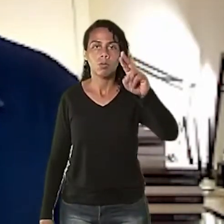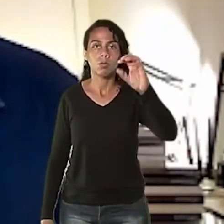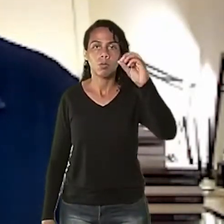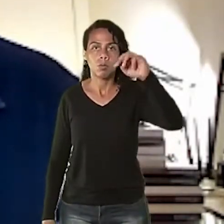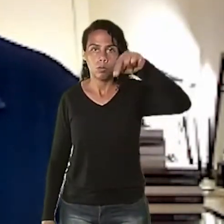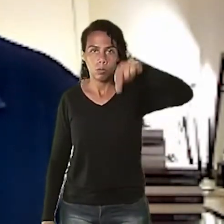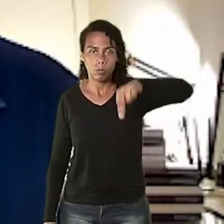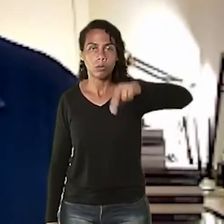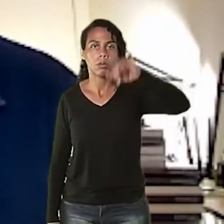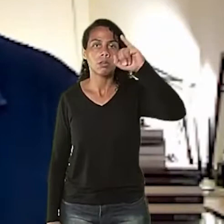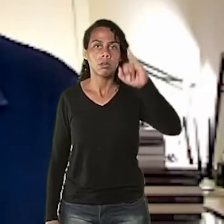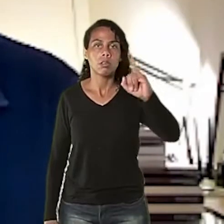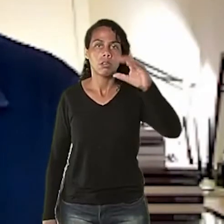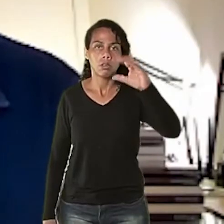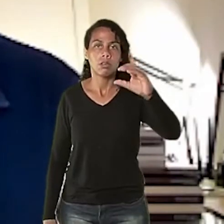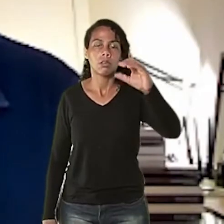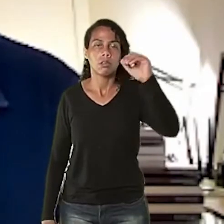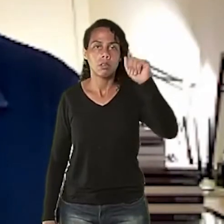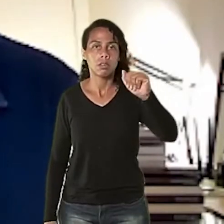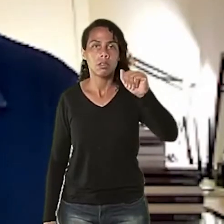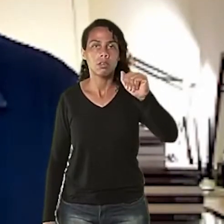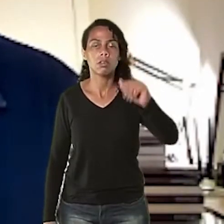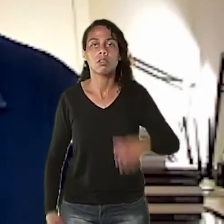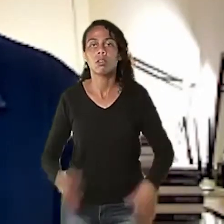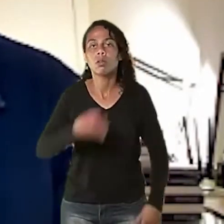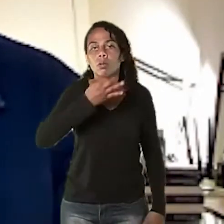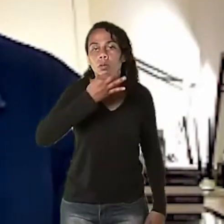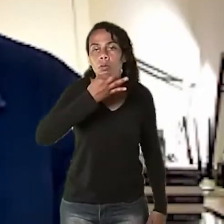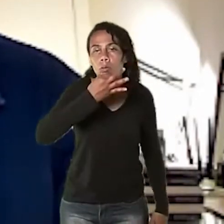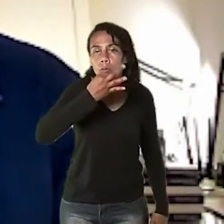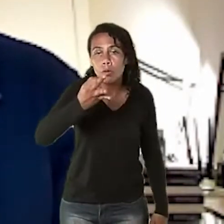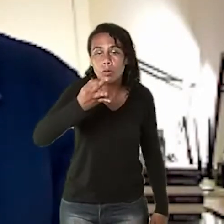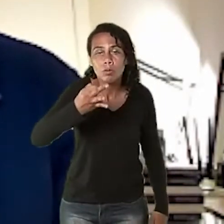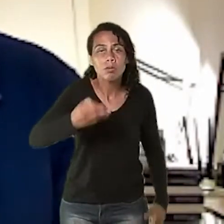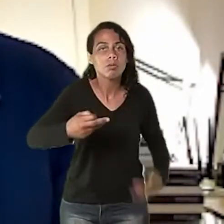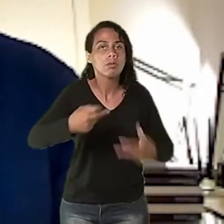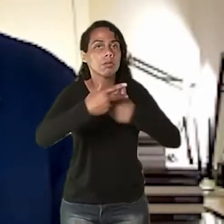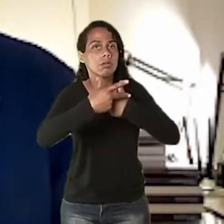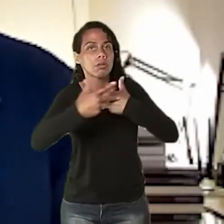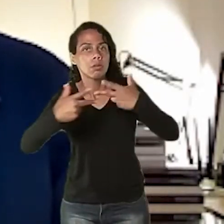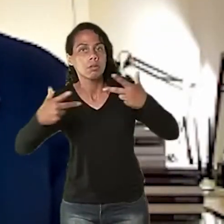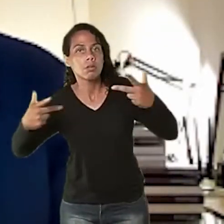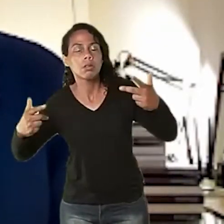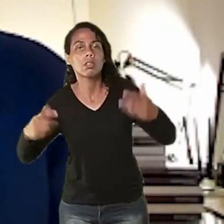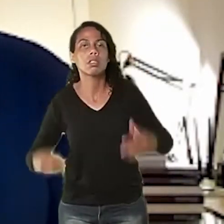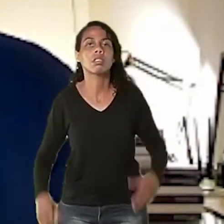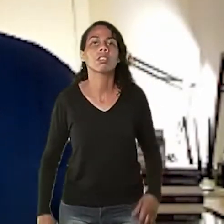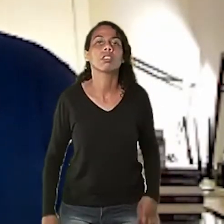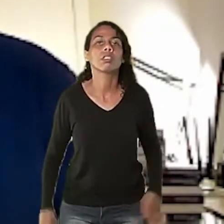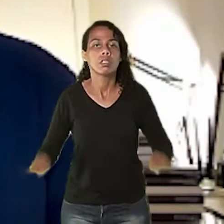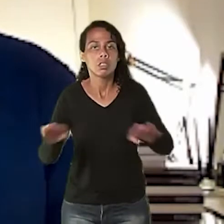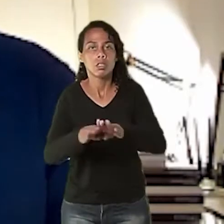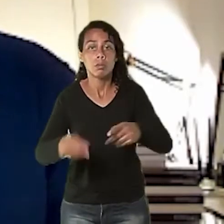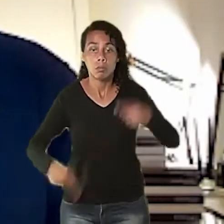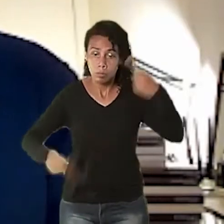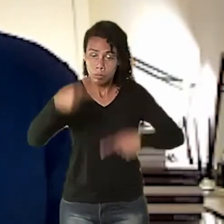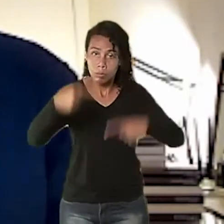por colunismo de opinião, né? Por textos opinativos sobre a novela, a política, qualquer